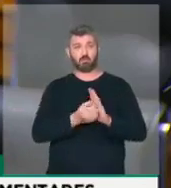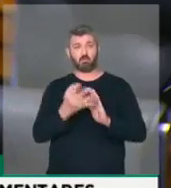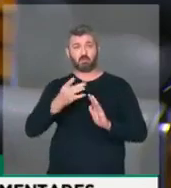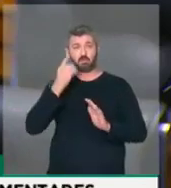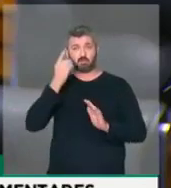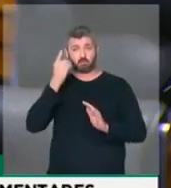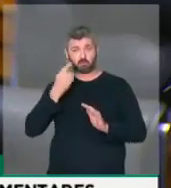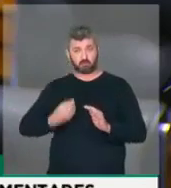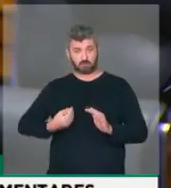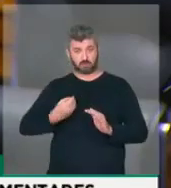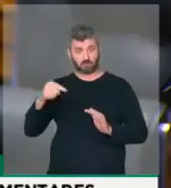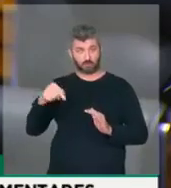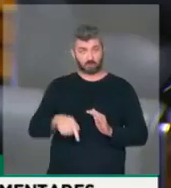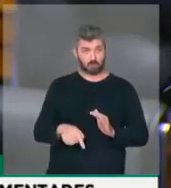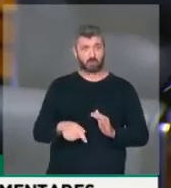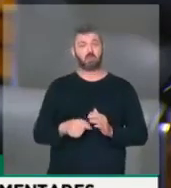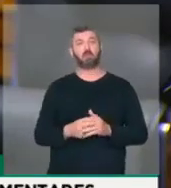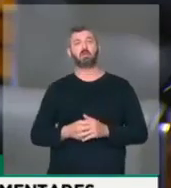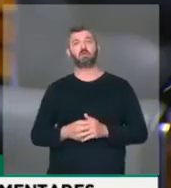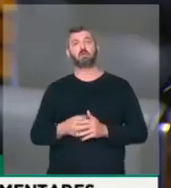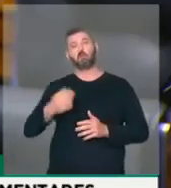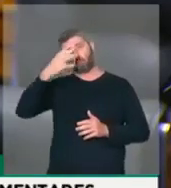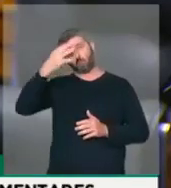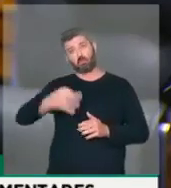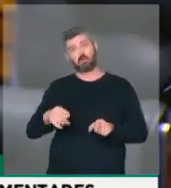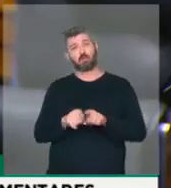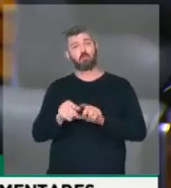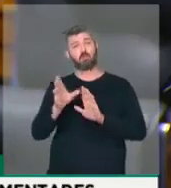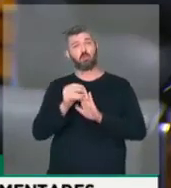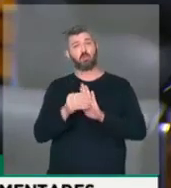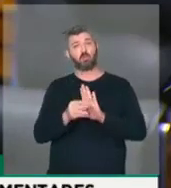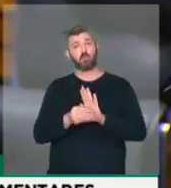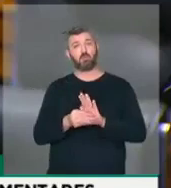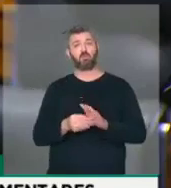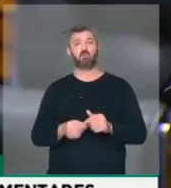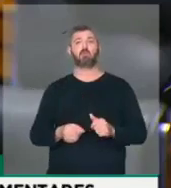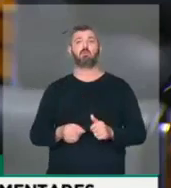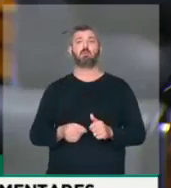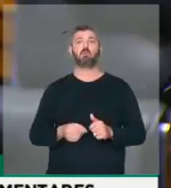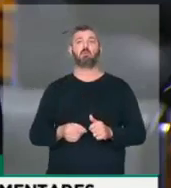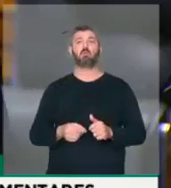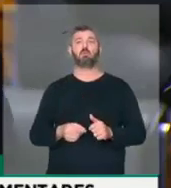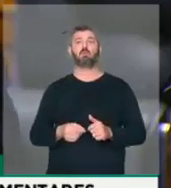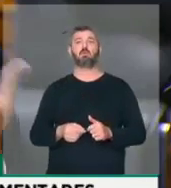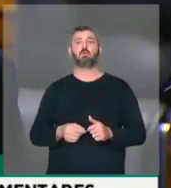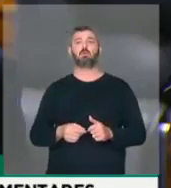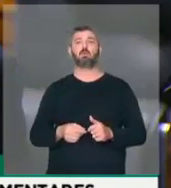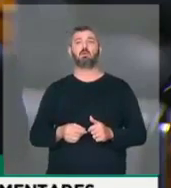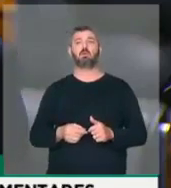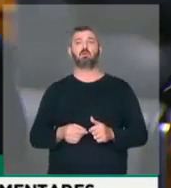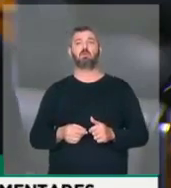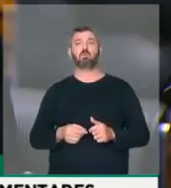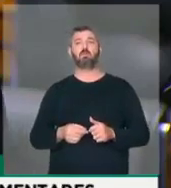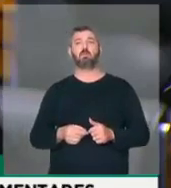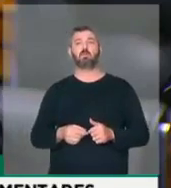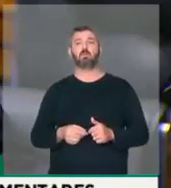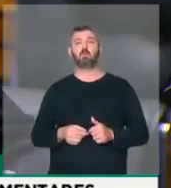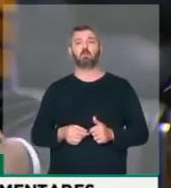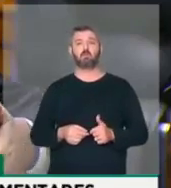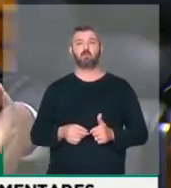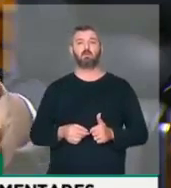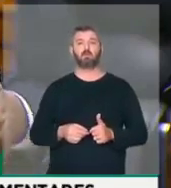parlamentares que estão nessa casa compreender, inclusive, o conteúdo da proposta. e a partir disso verbalizar aquilo que